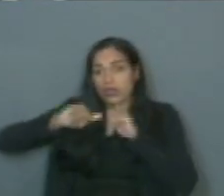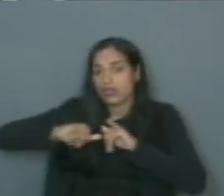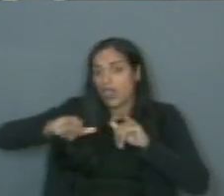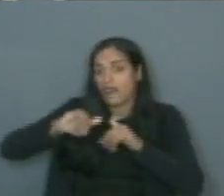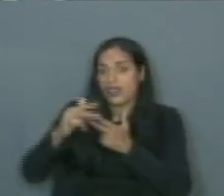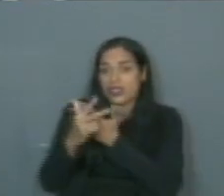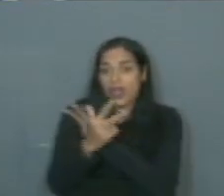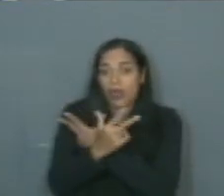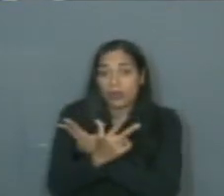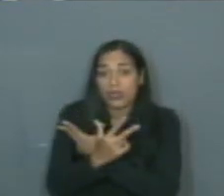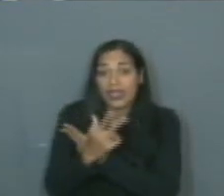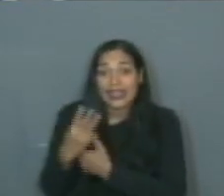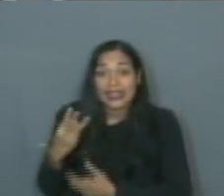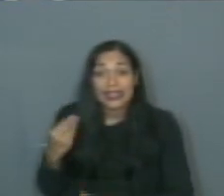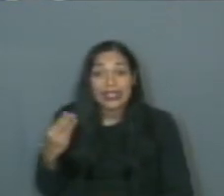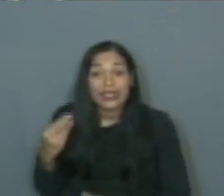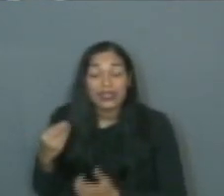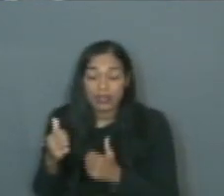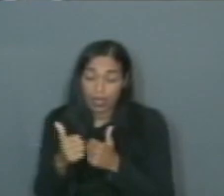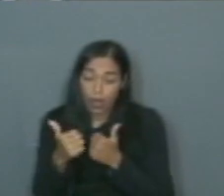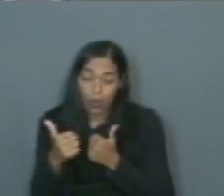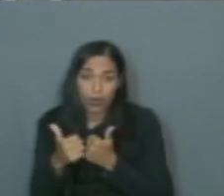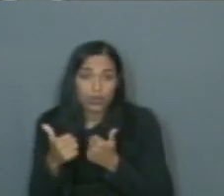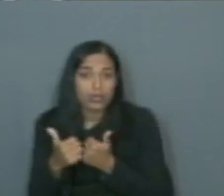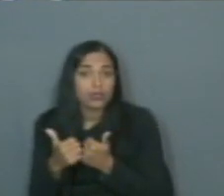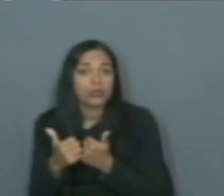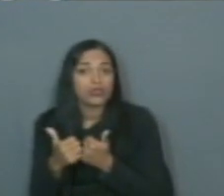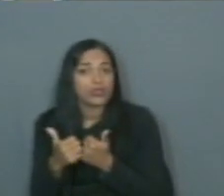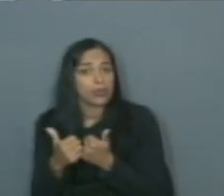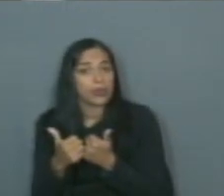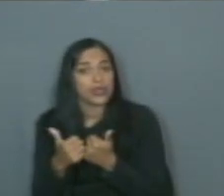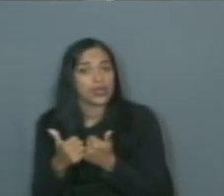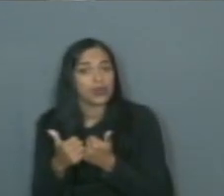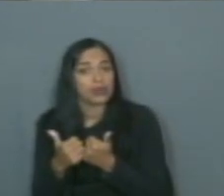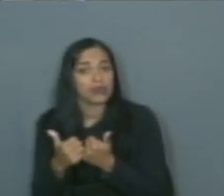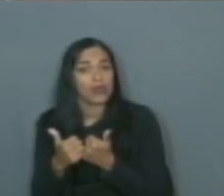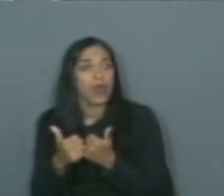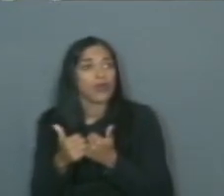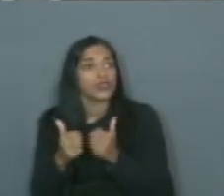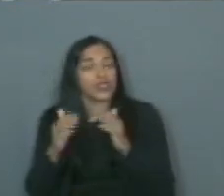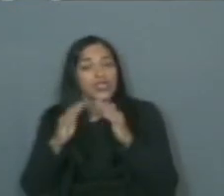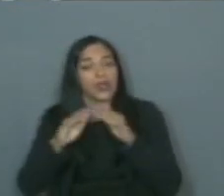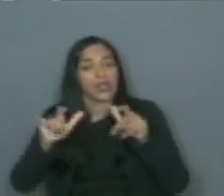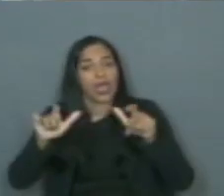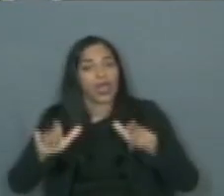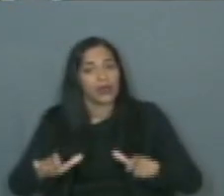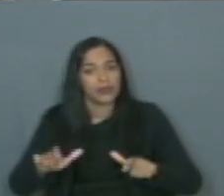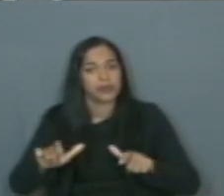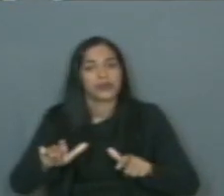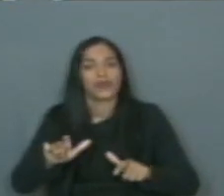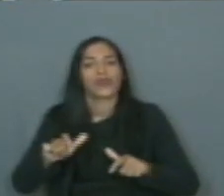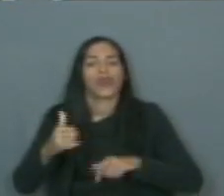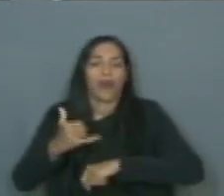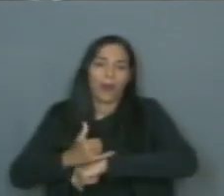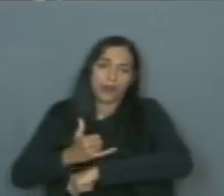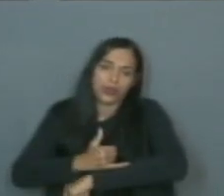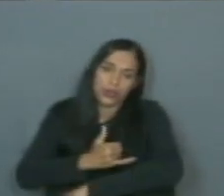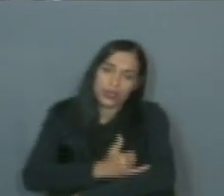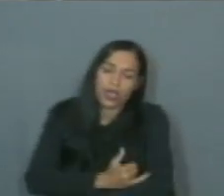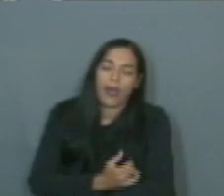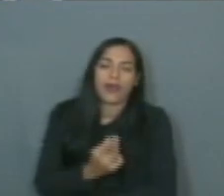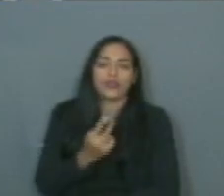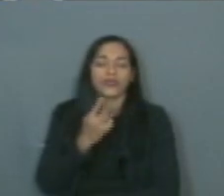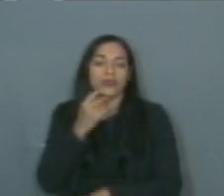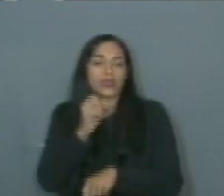Recife, 30 ônibus de lá. O morador do Ibura passava 2 horas e meia